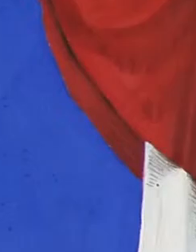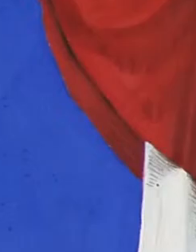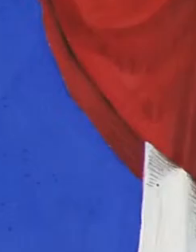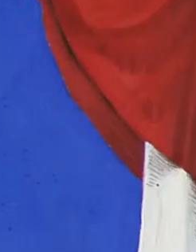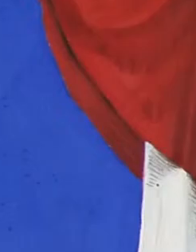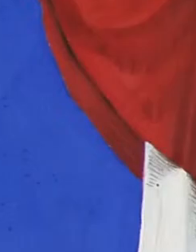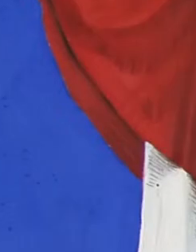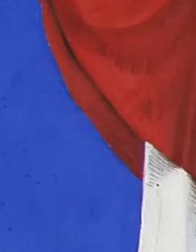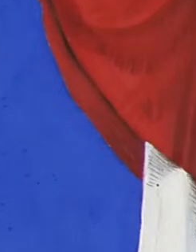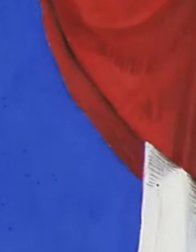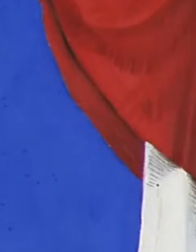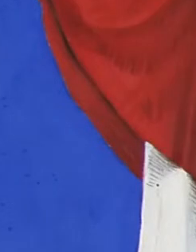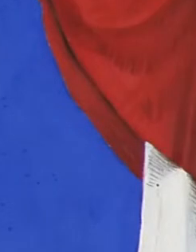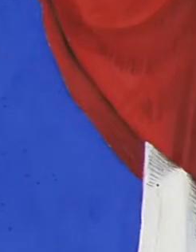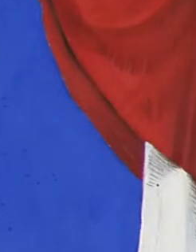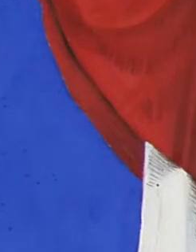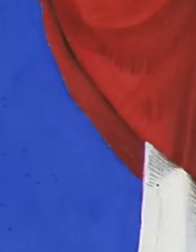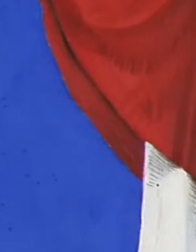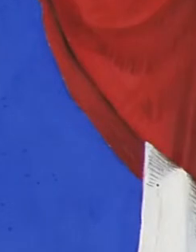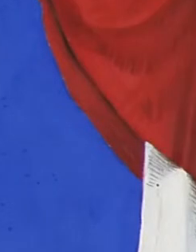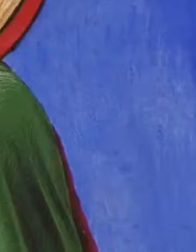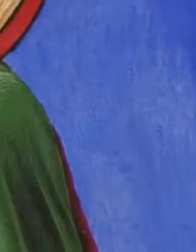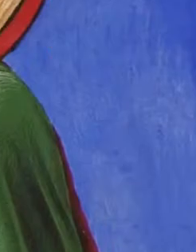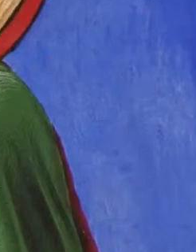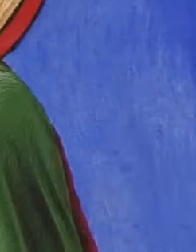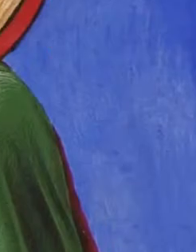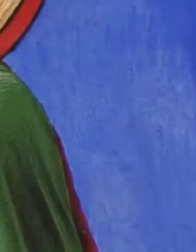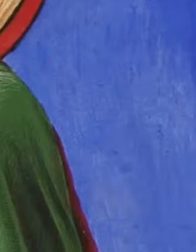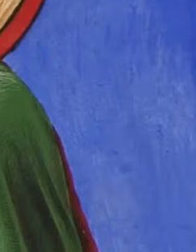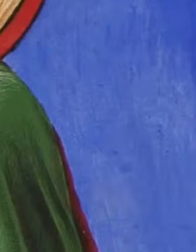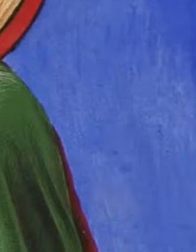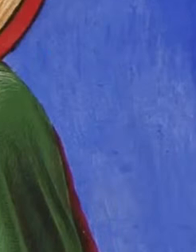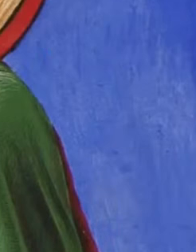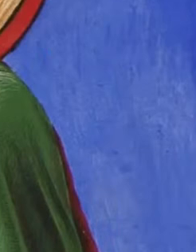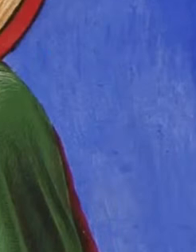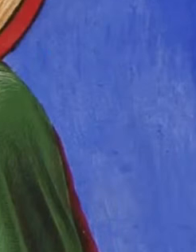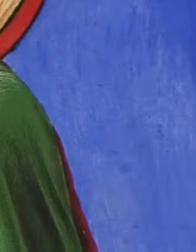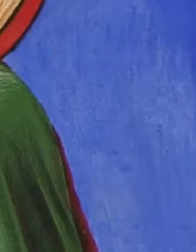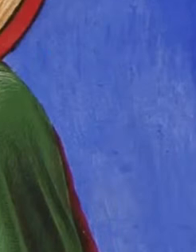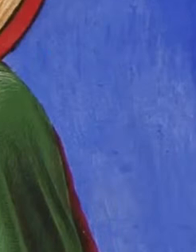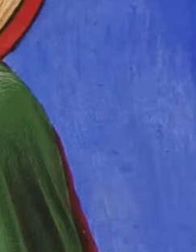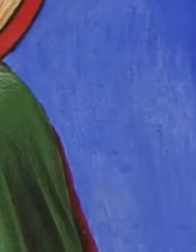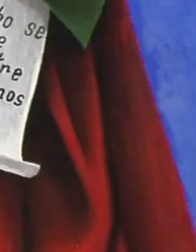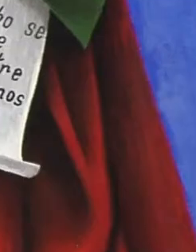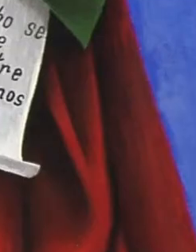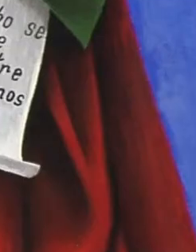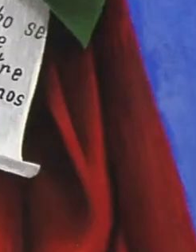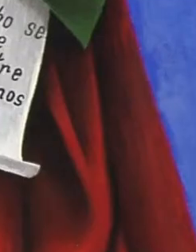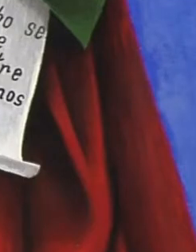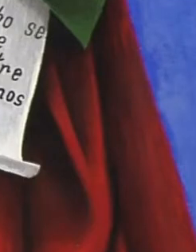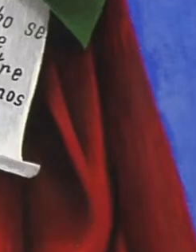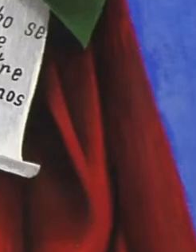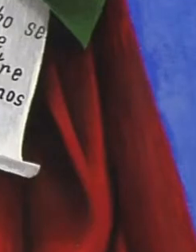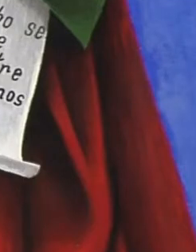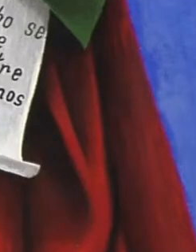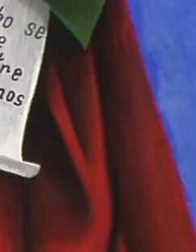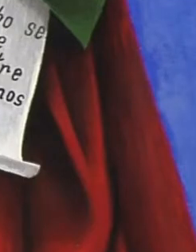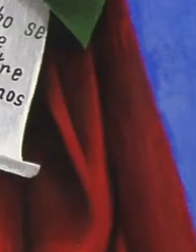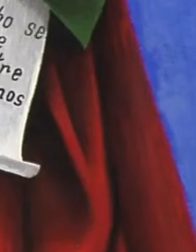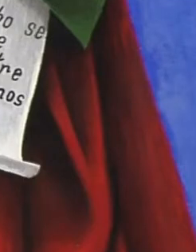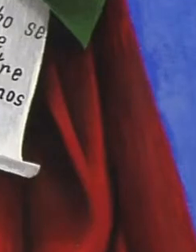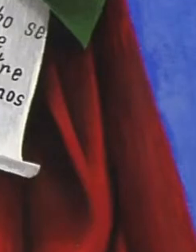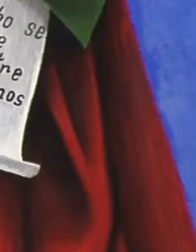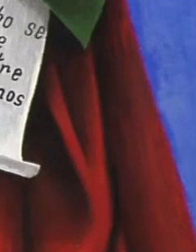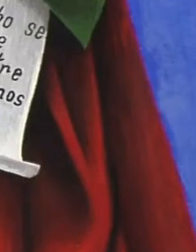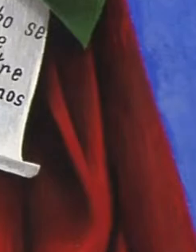É com gratidão, né, de vocês ter olhado para essa comunidade simples, olhado com carinho, né?